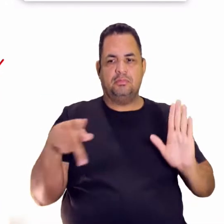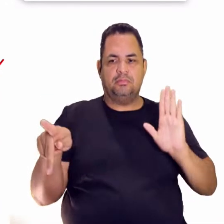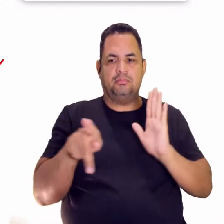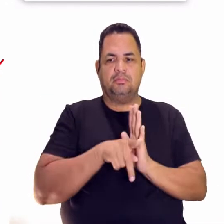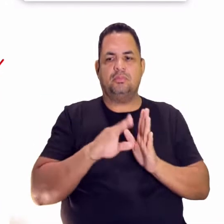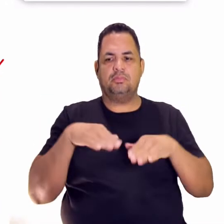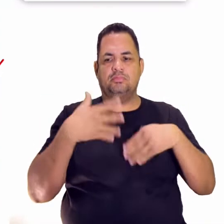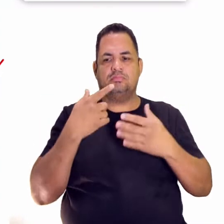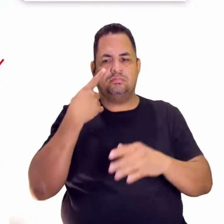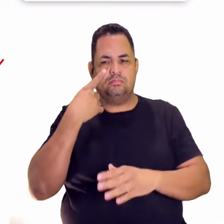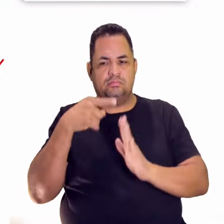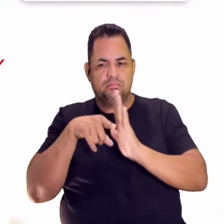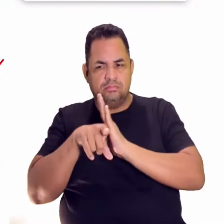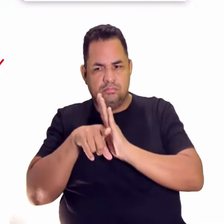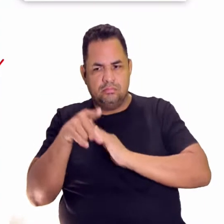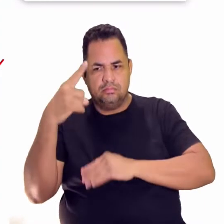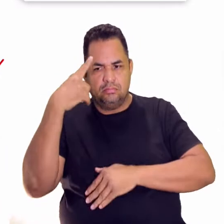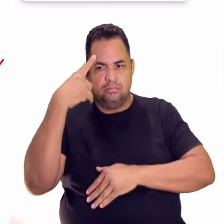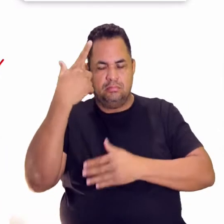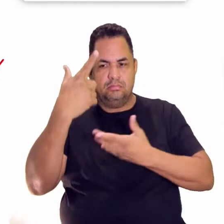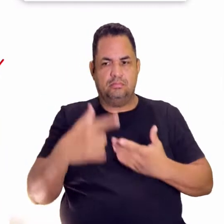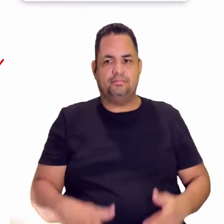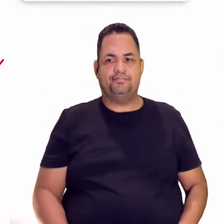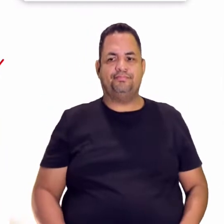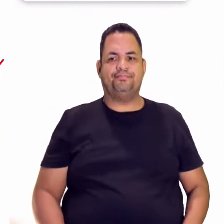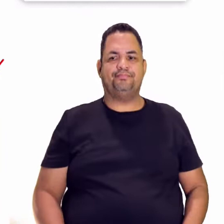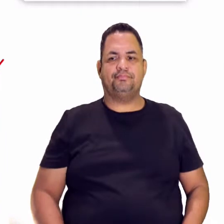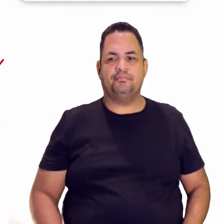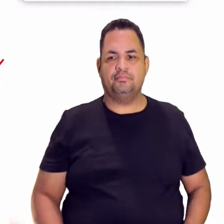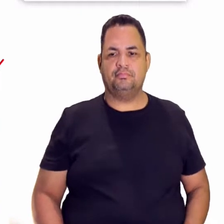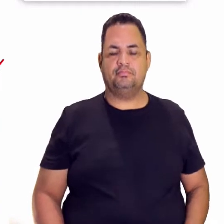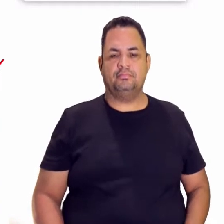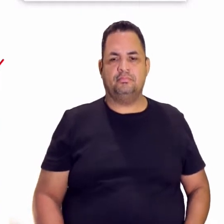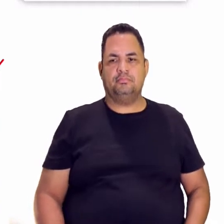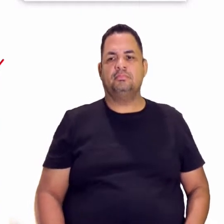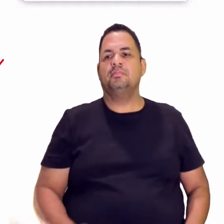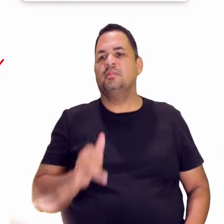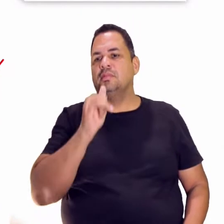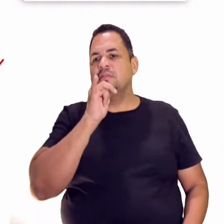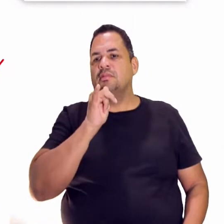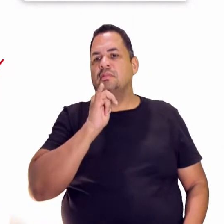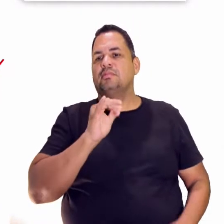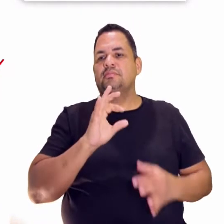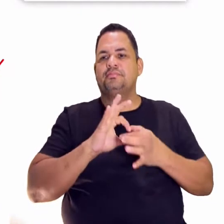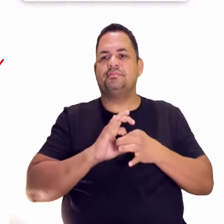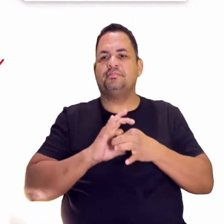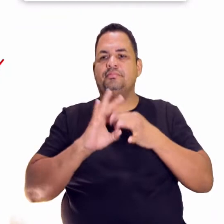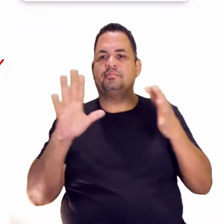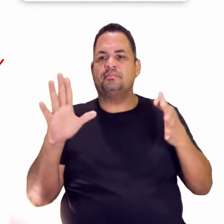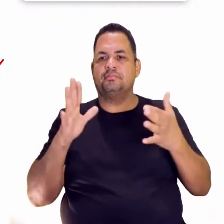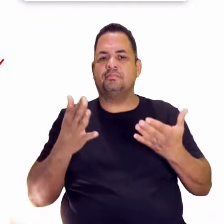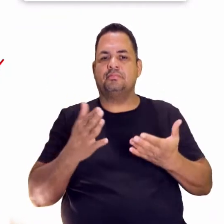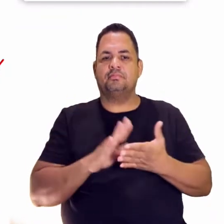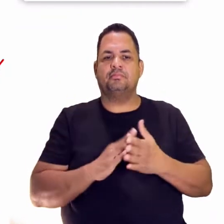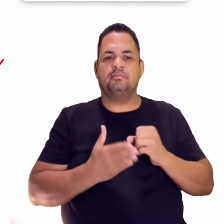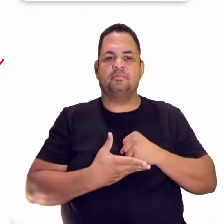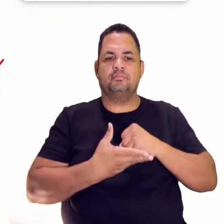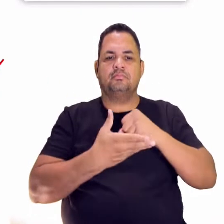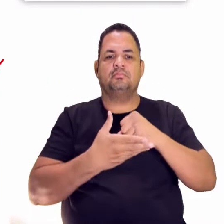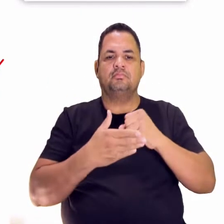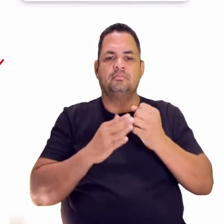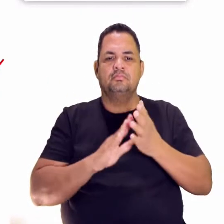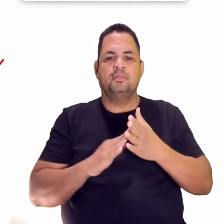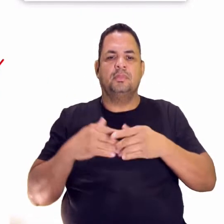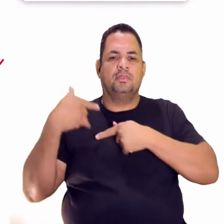vai analisar, quando a gente vai pensar a respeito, aí, olha, por exemplo, o abandono dos suportes